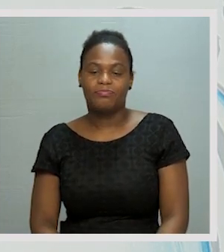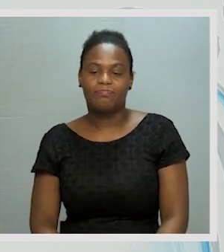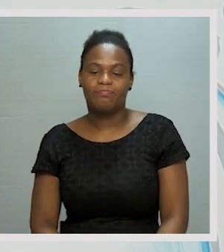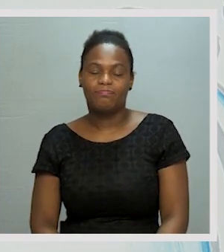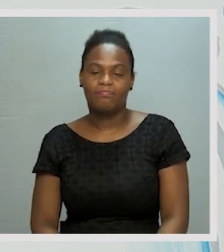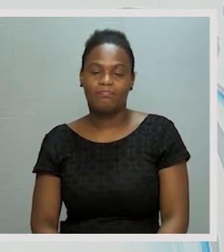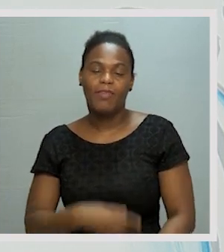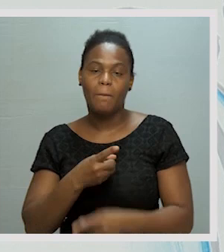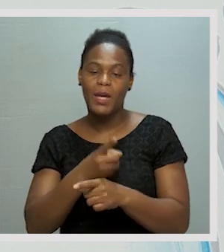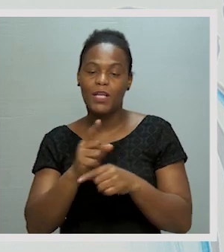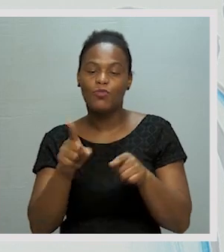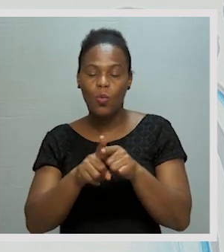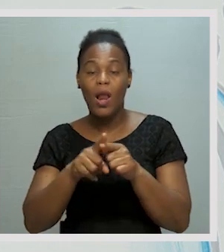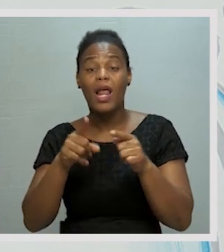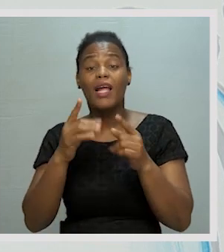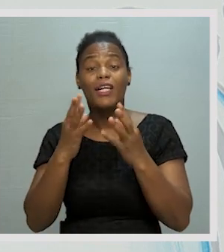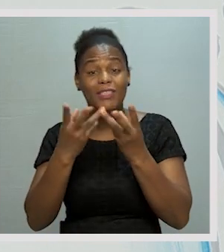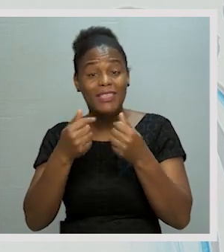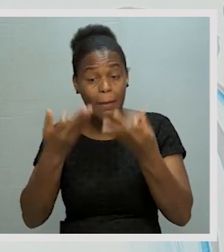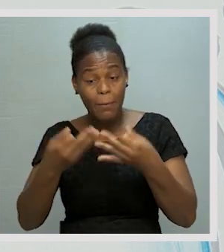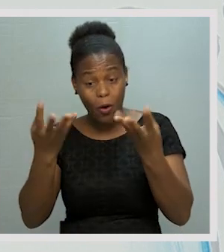o quê? 50